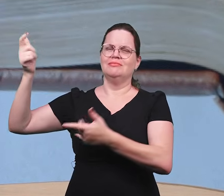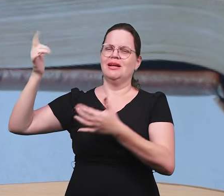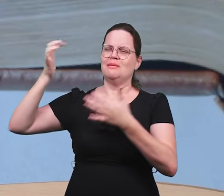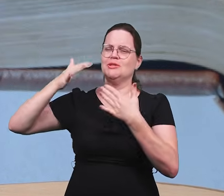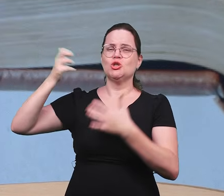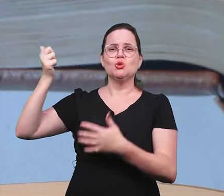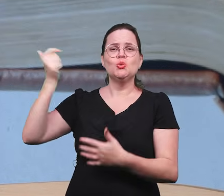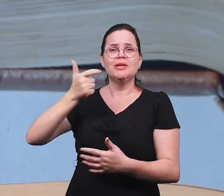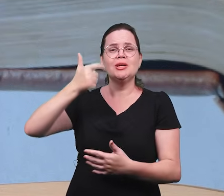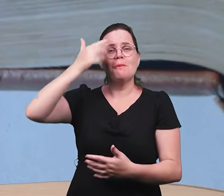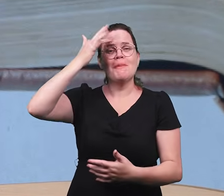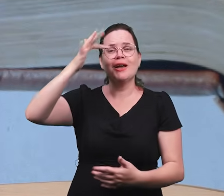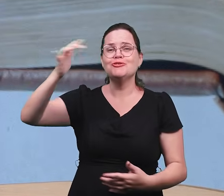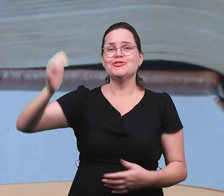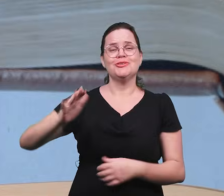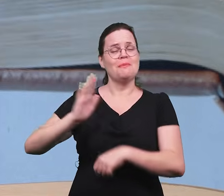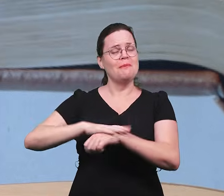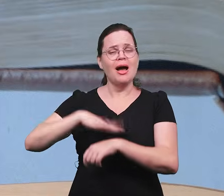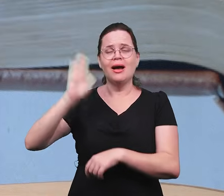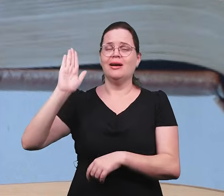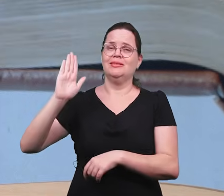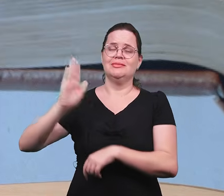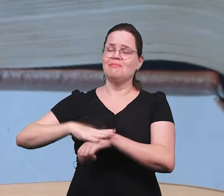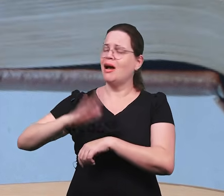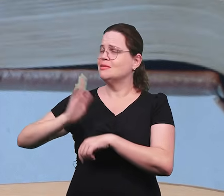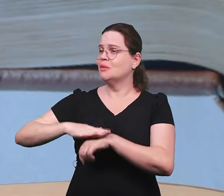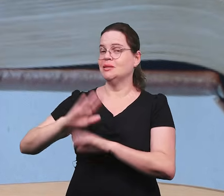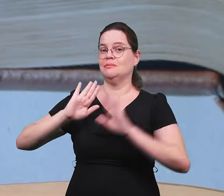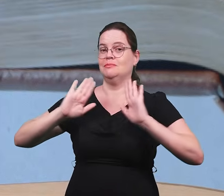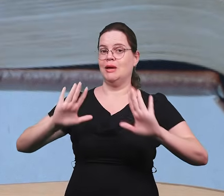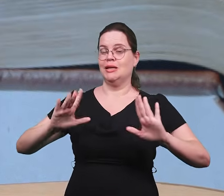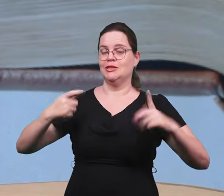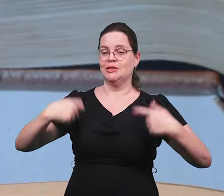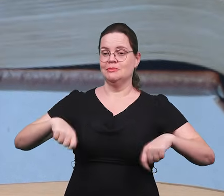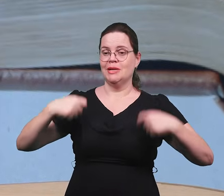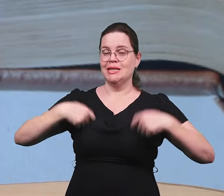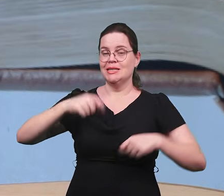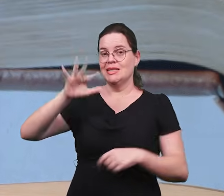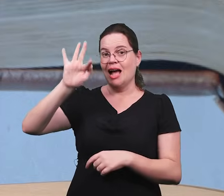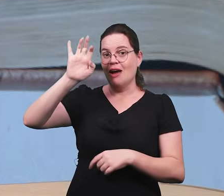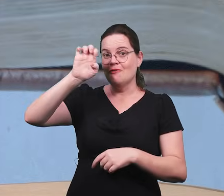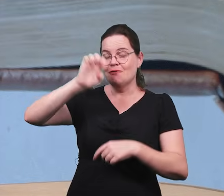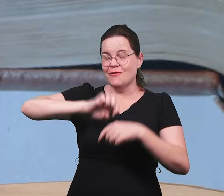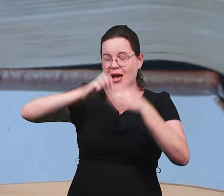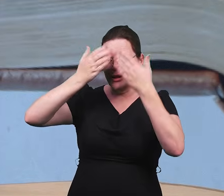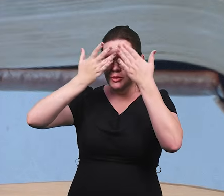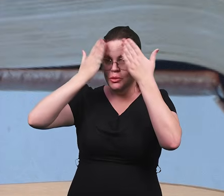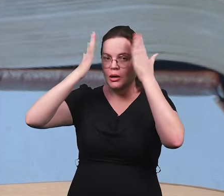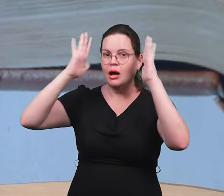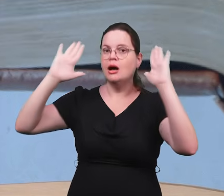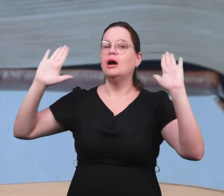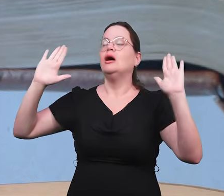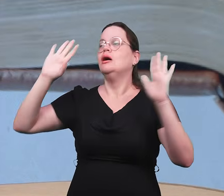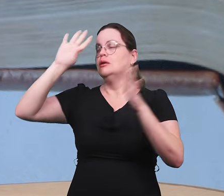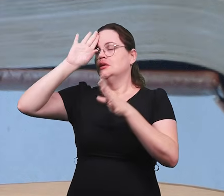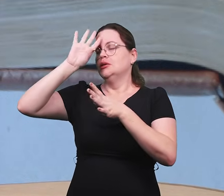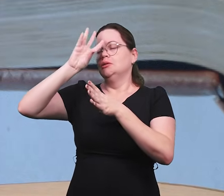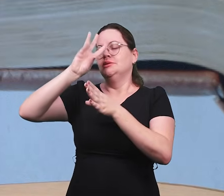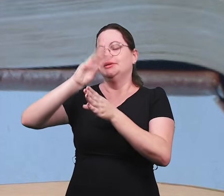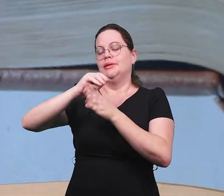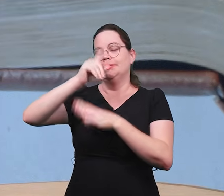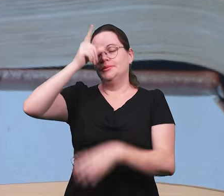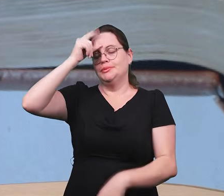ou pensamos. Mas nós precisamos abrir os olhos da fé para entender, para